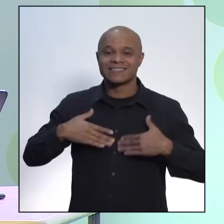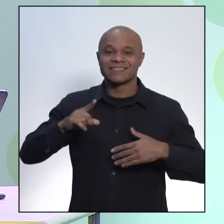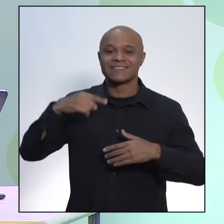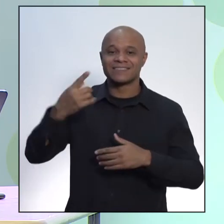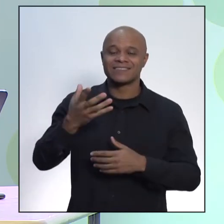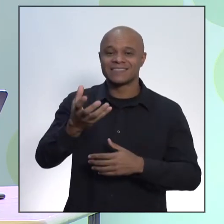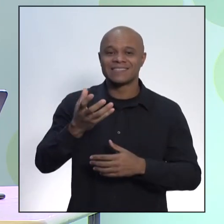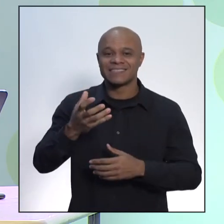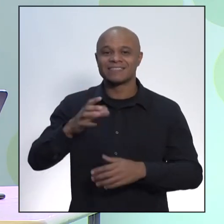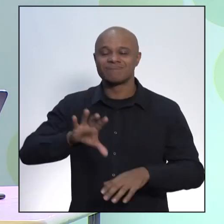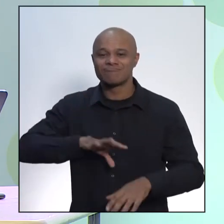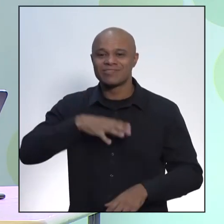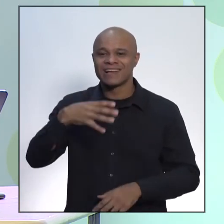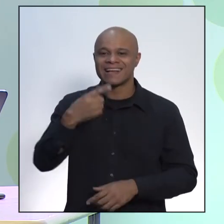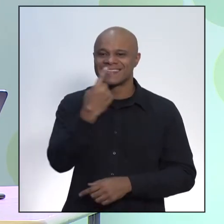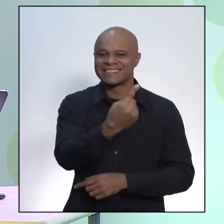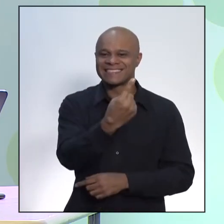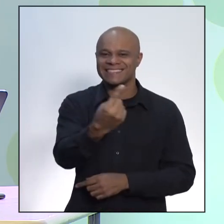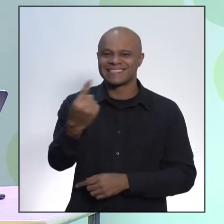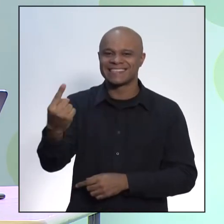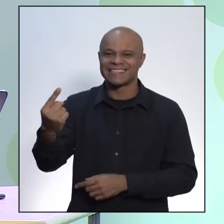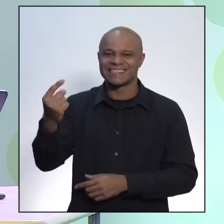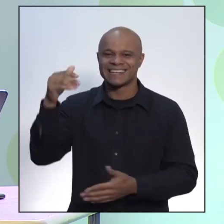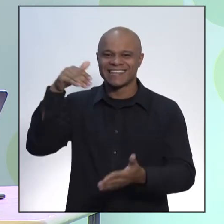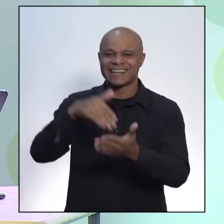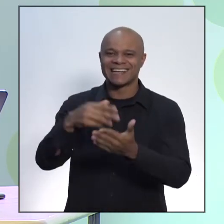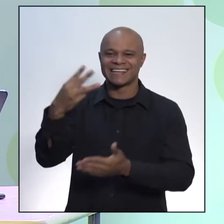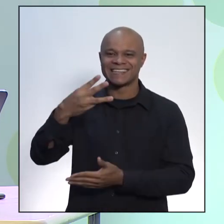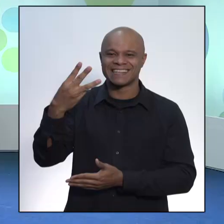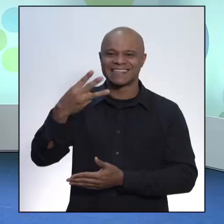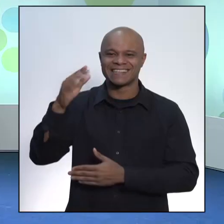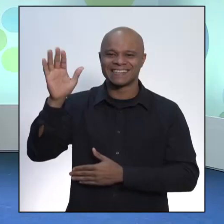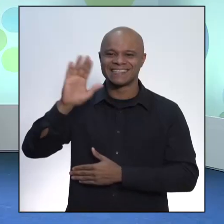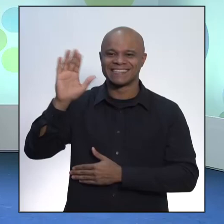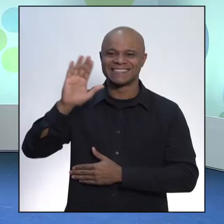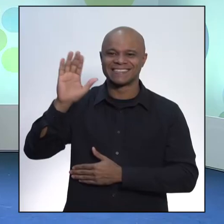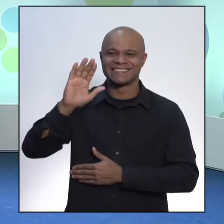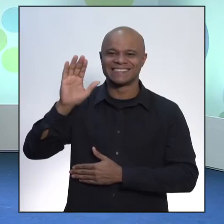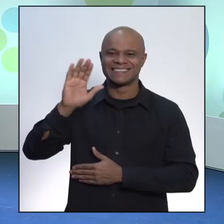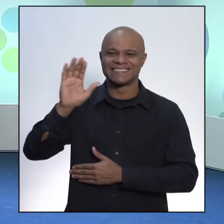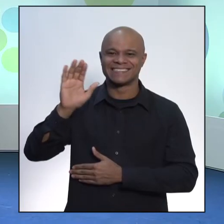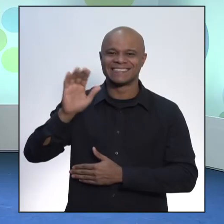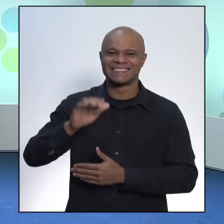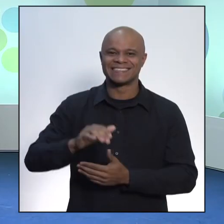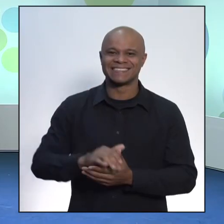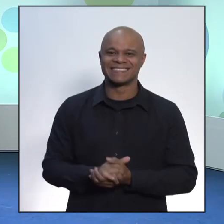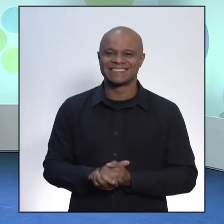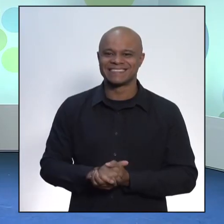quer da gente é coragem de todos nós. Até terça-feira. Tchau, tchau. Tchau.